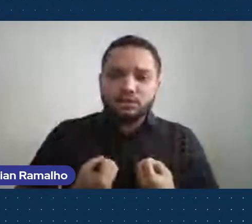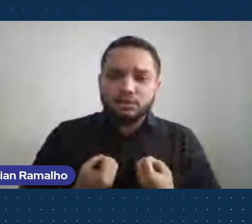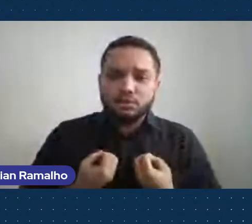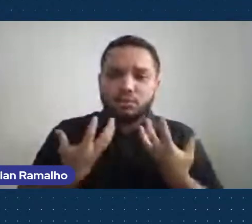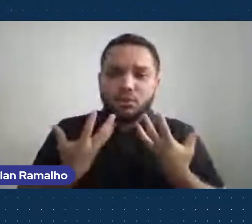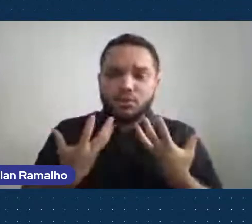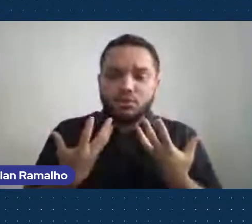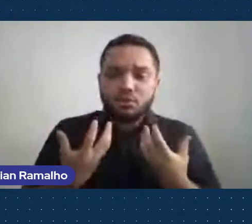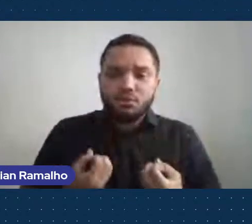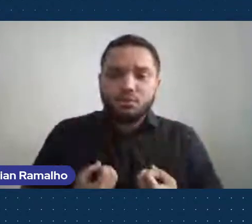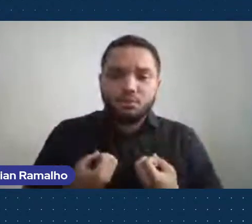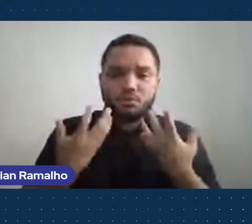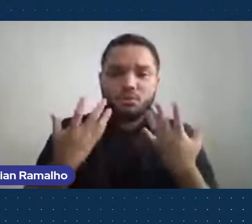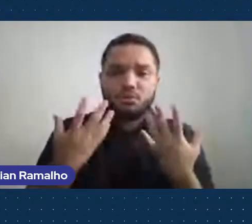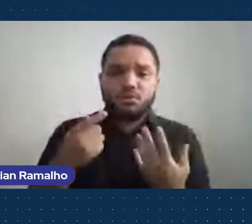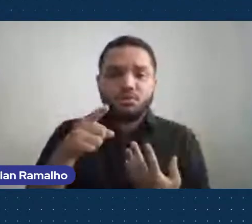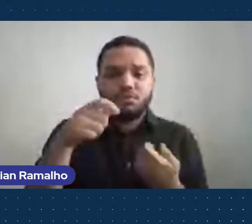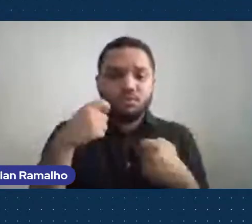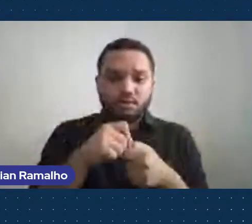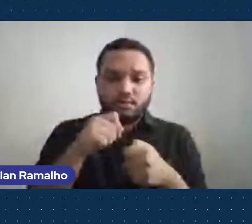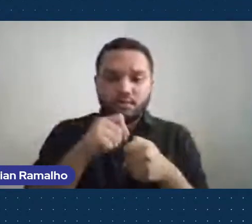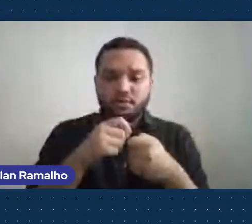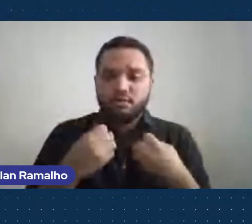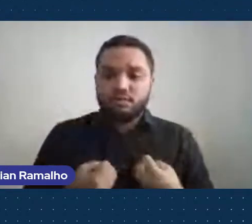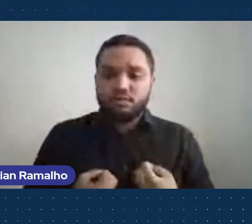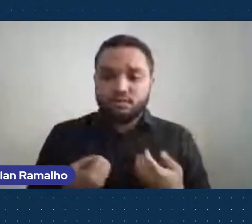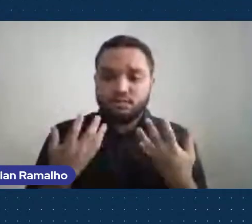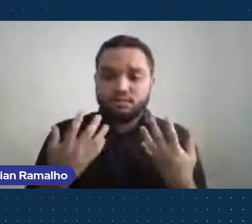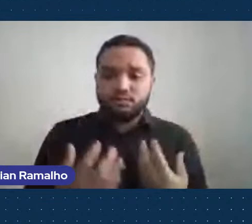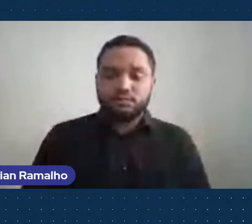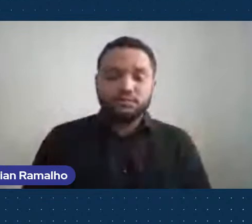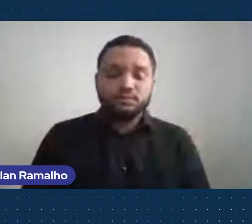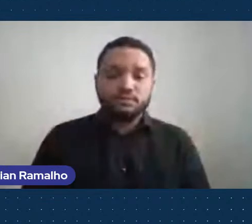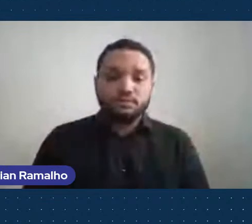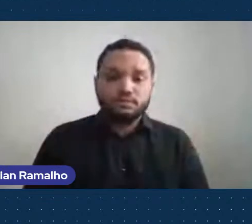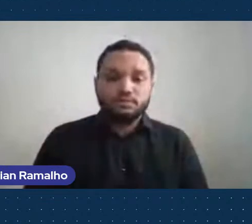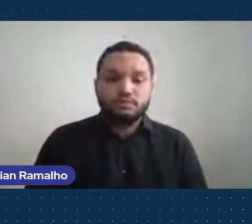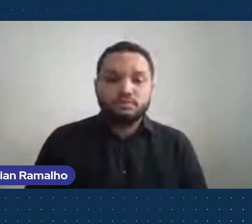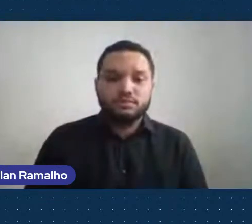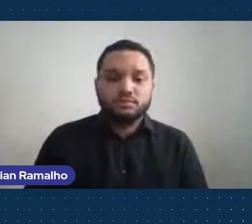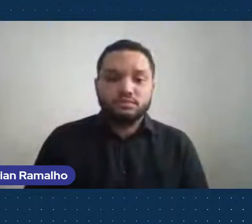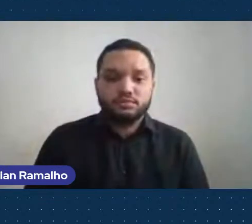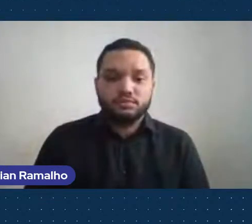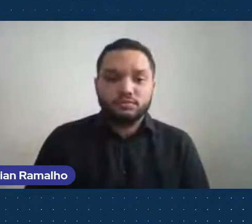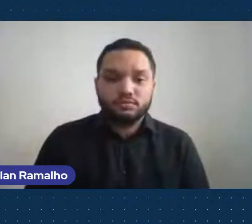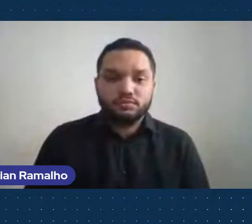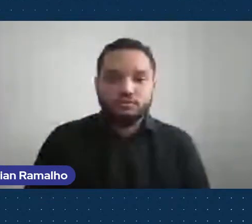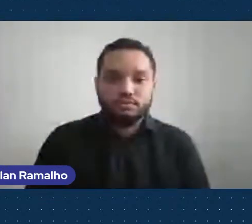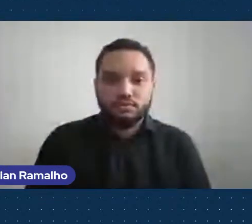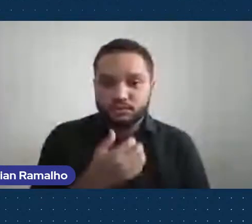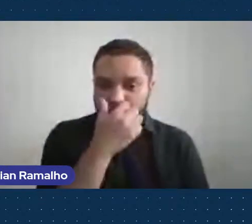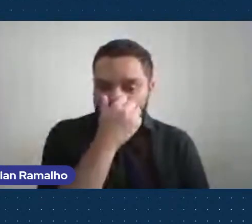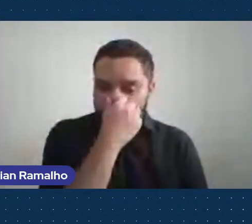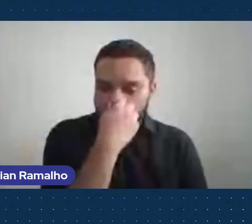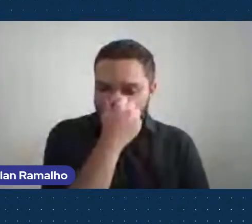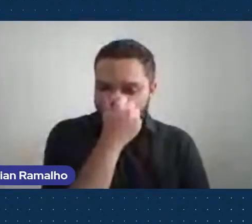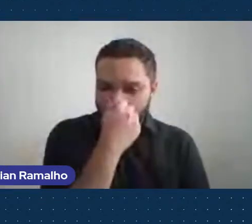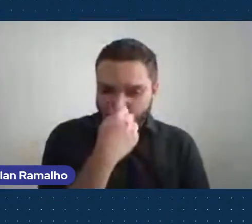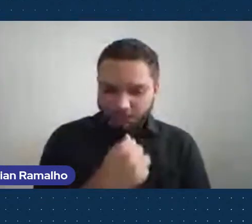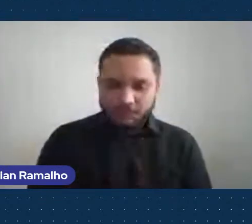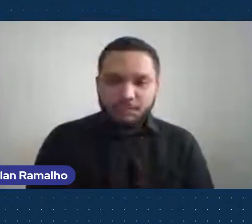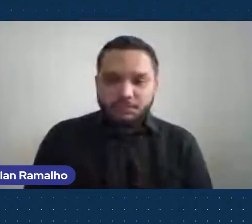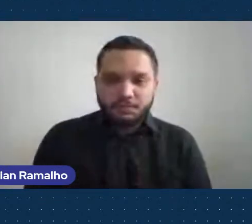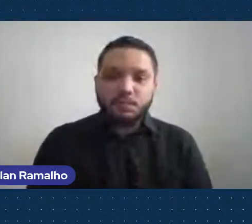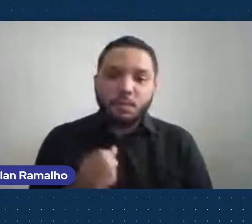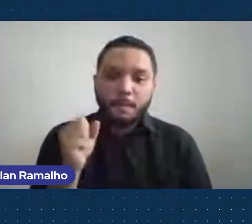que demandou de você a produção desse gênero. Então, geralmente, a gente pode pensar aqui em algumas